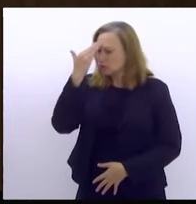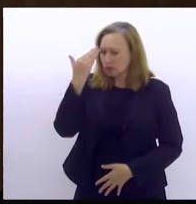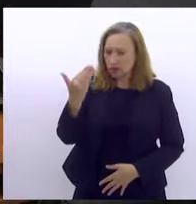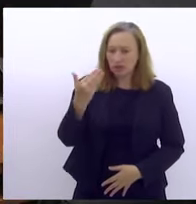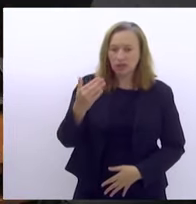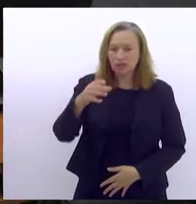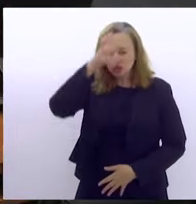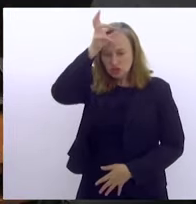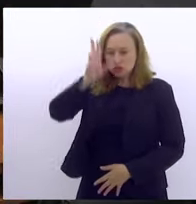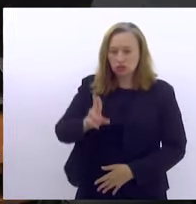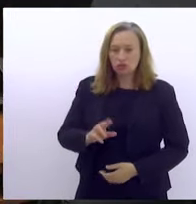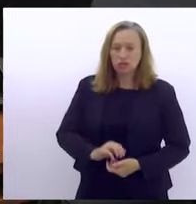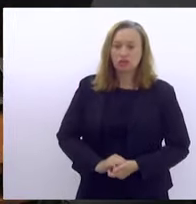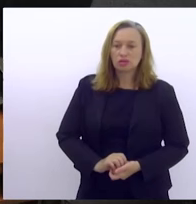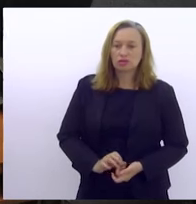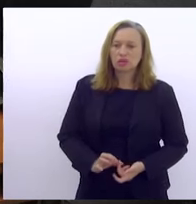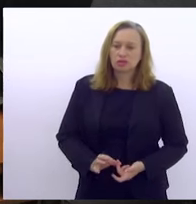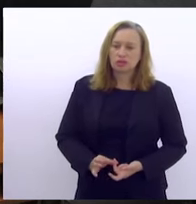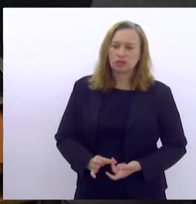Ju.